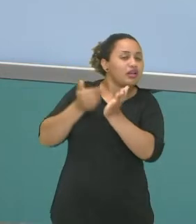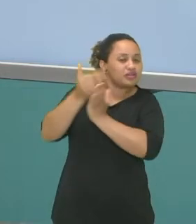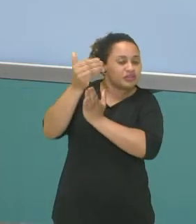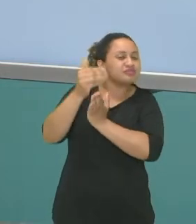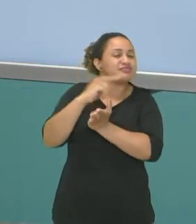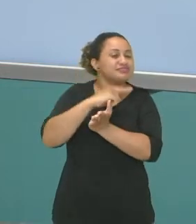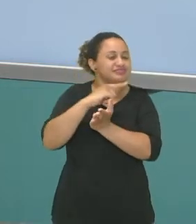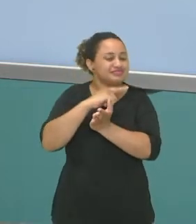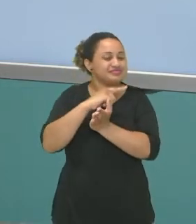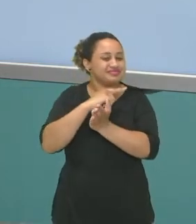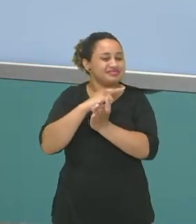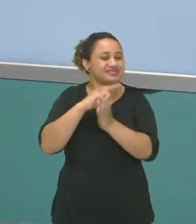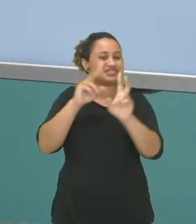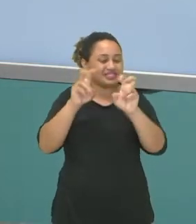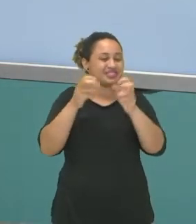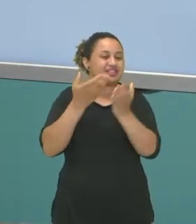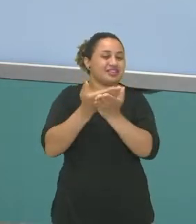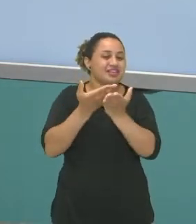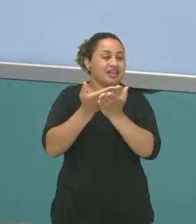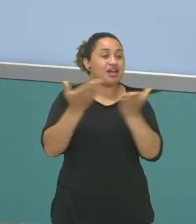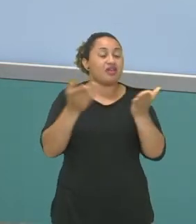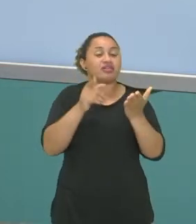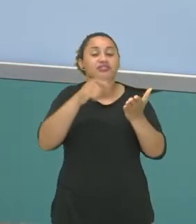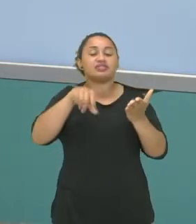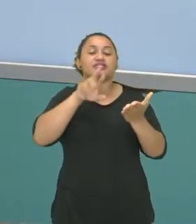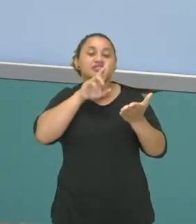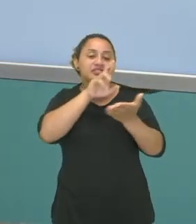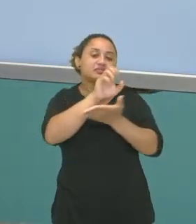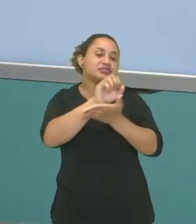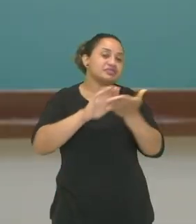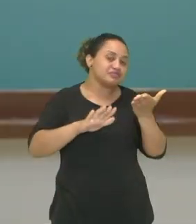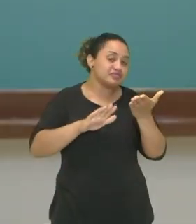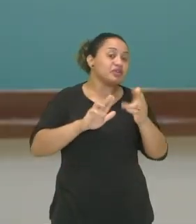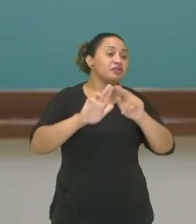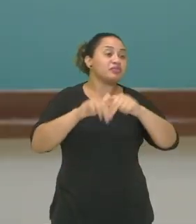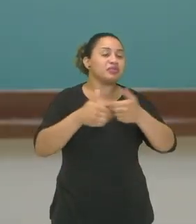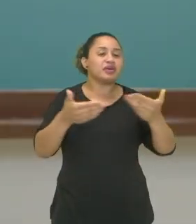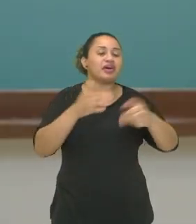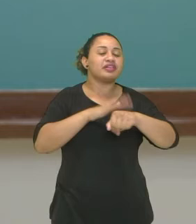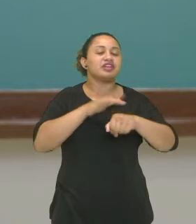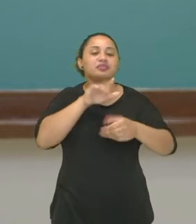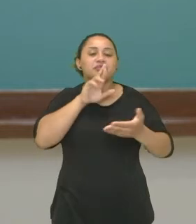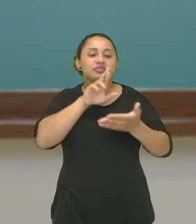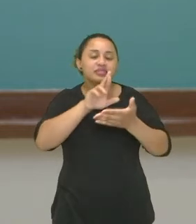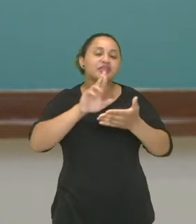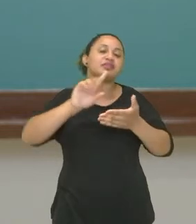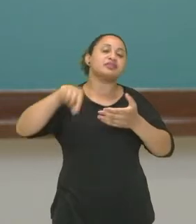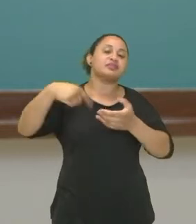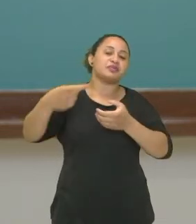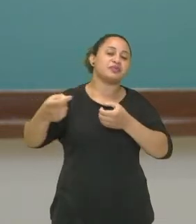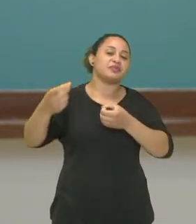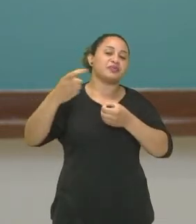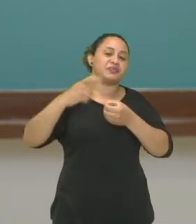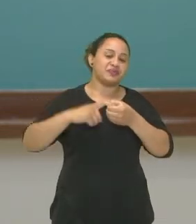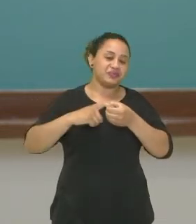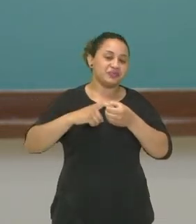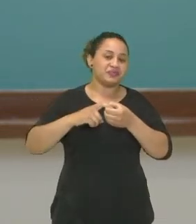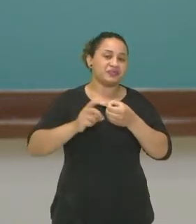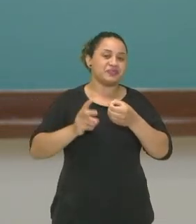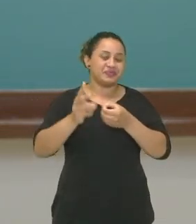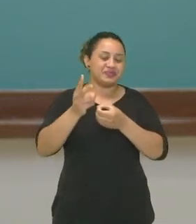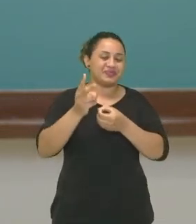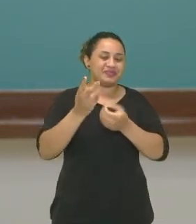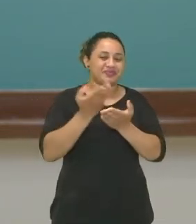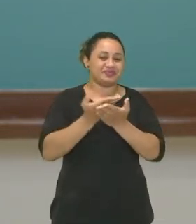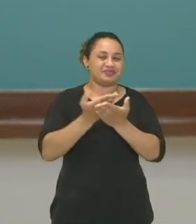desta aula, vocês vão responder nesta atividade. Por isso, então, tempo para vocês escreverem e já voltamos com mais